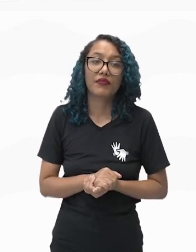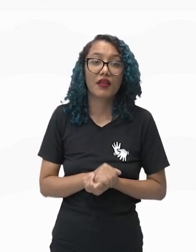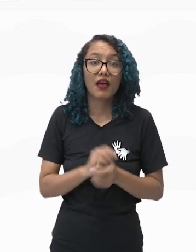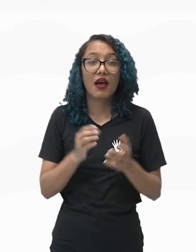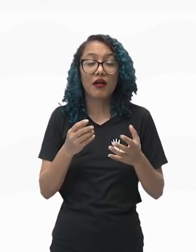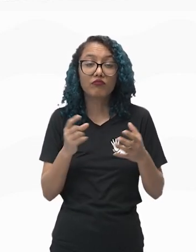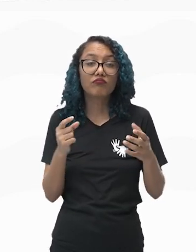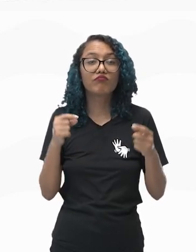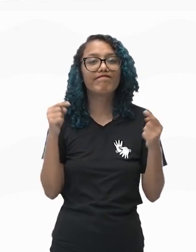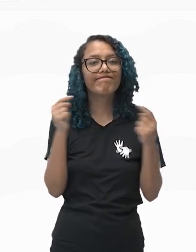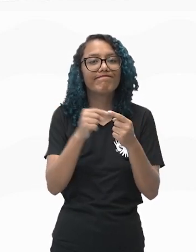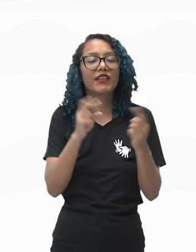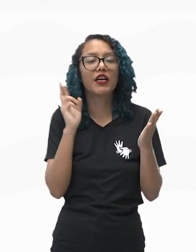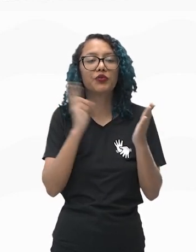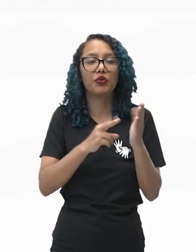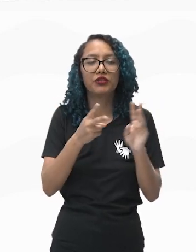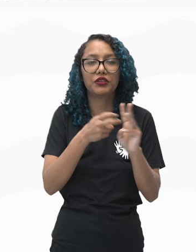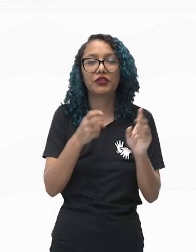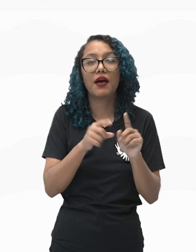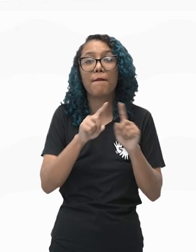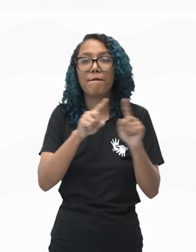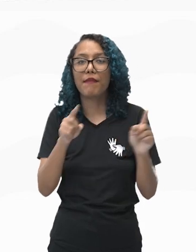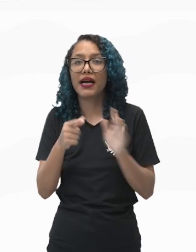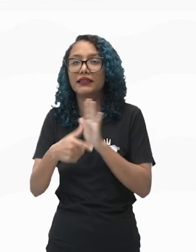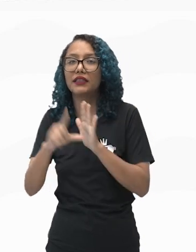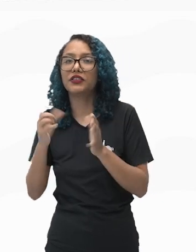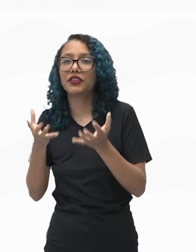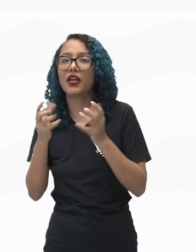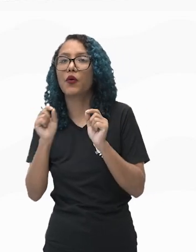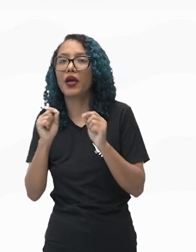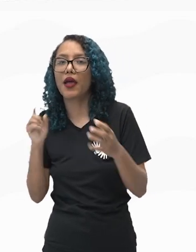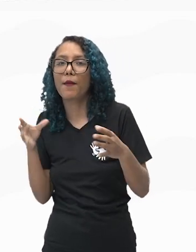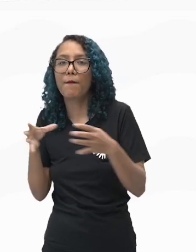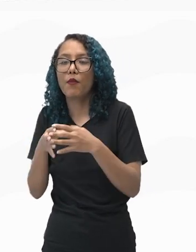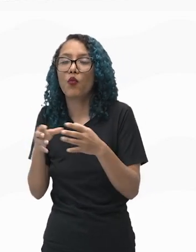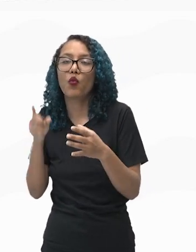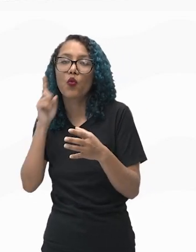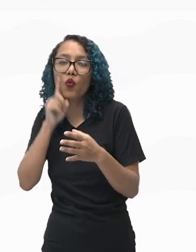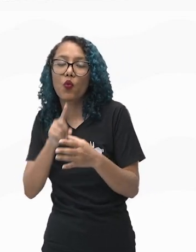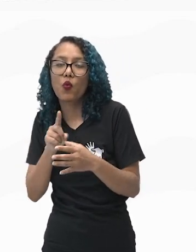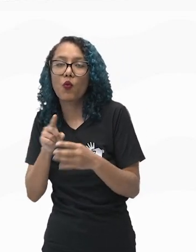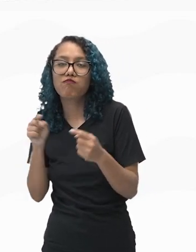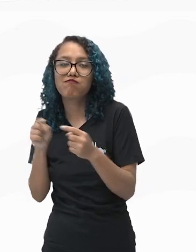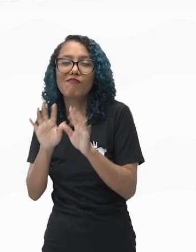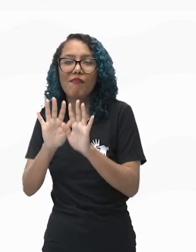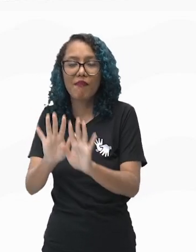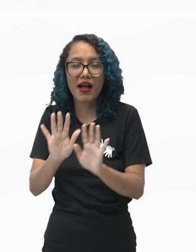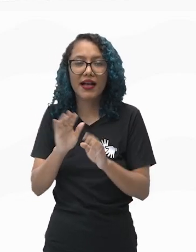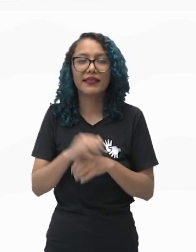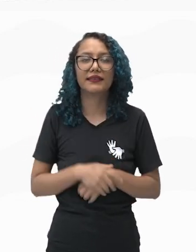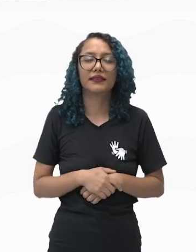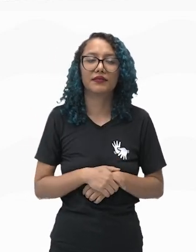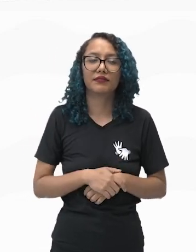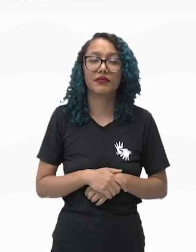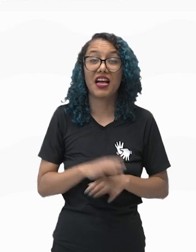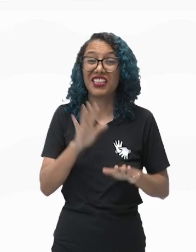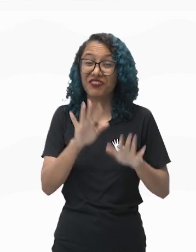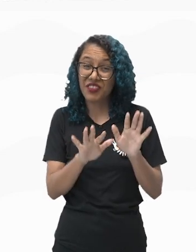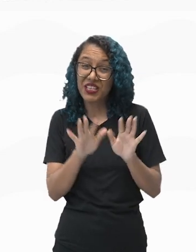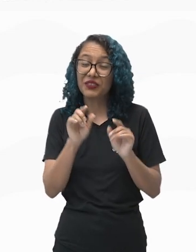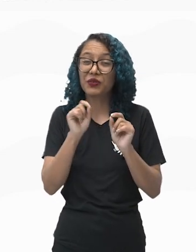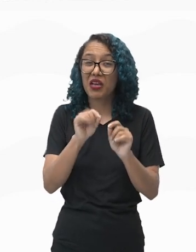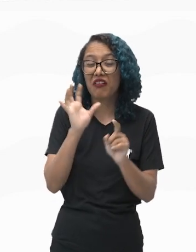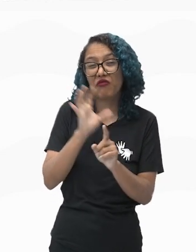na verdade, ela sabe que pertence a um grupo específico, mas por diversas situações